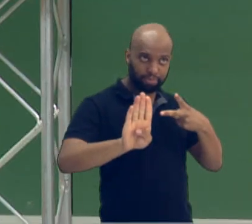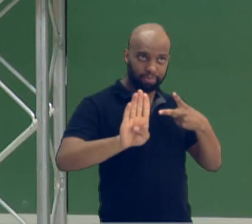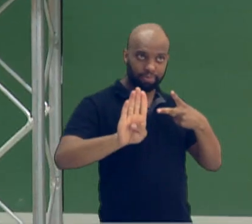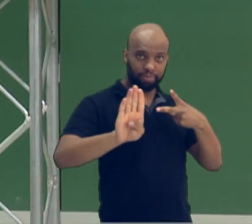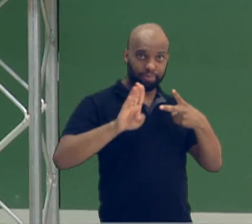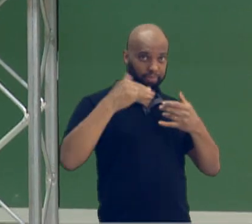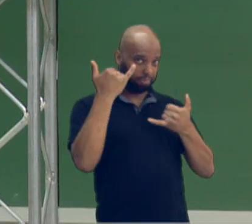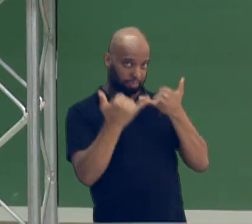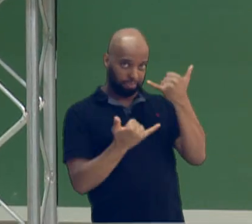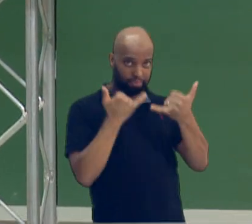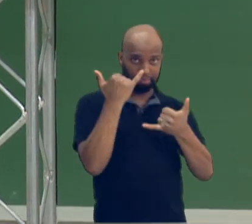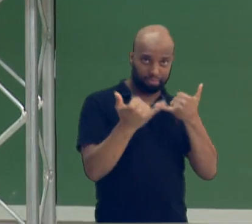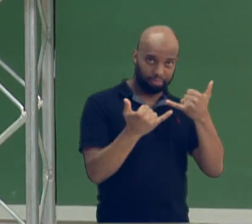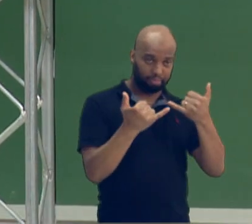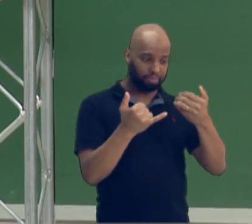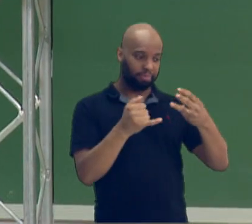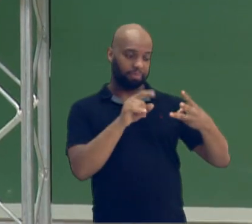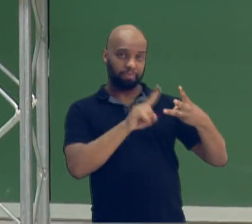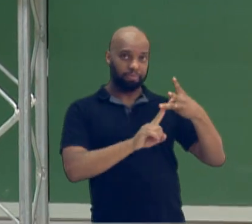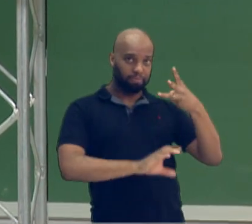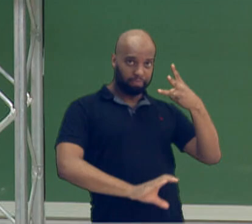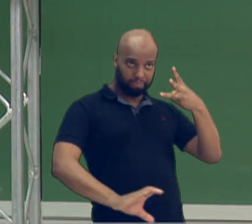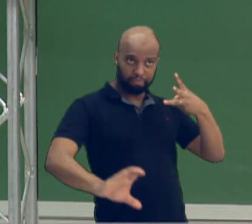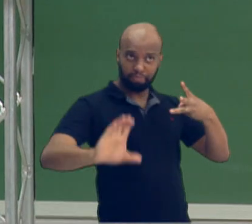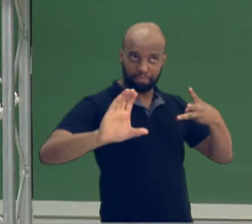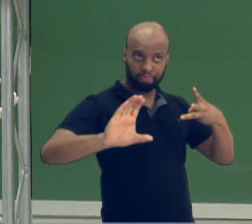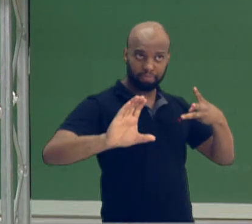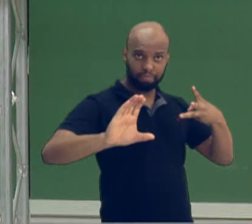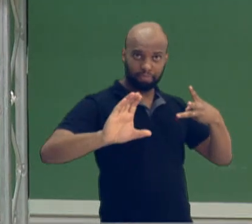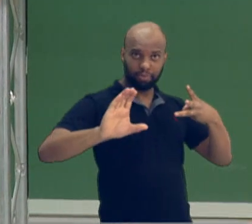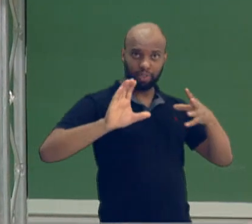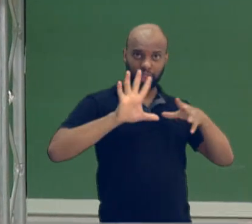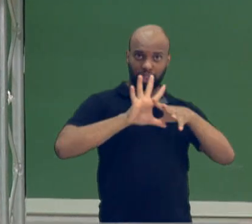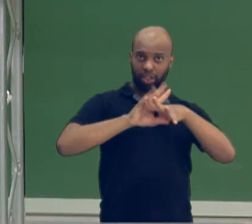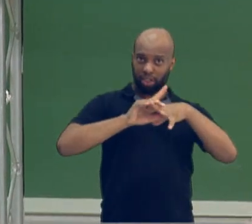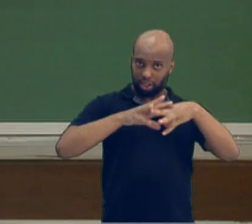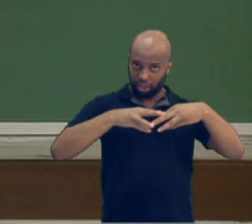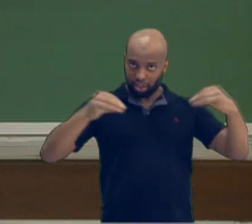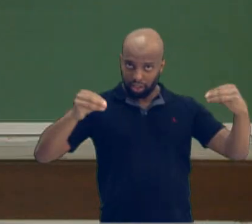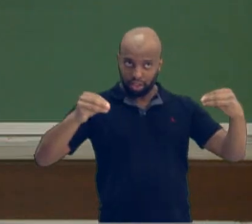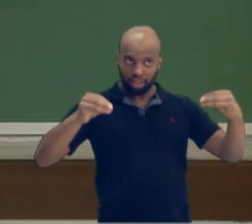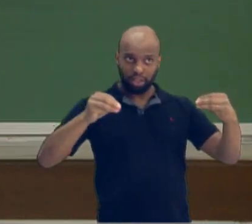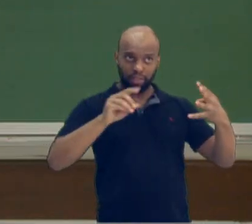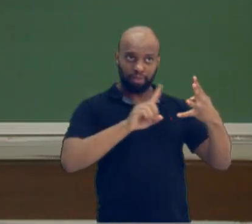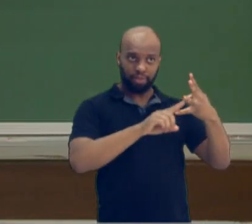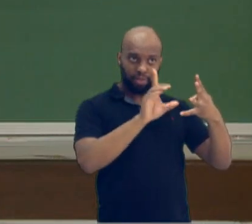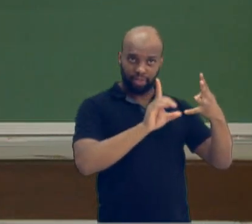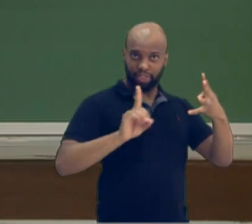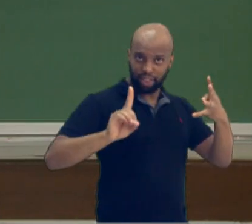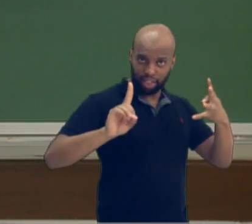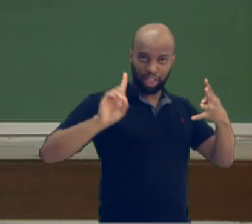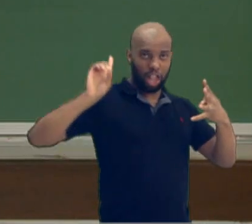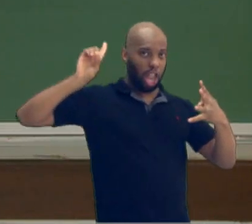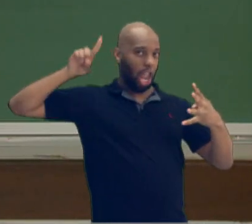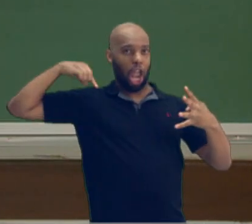a brincadeira, letra C, a cura, letra D, a